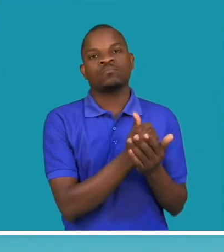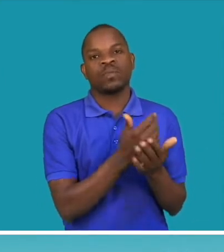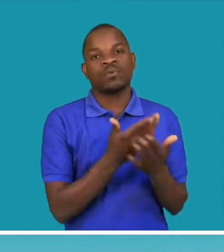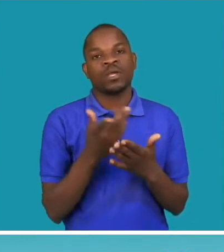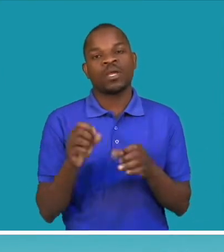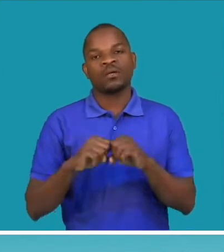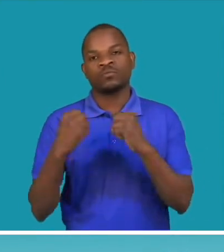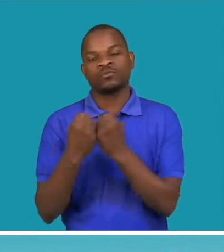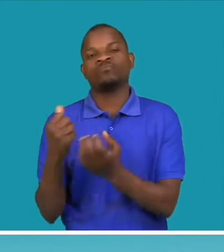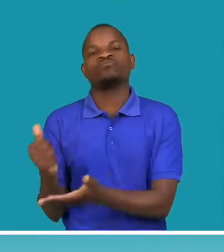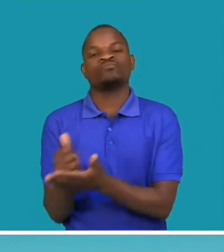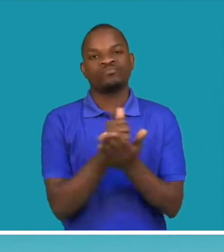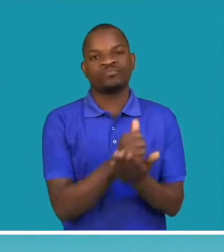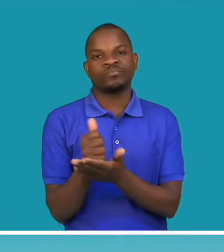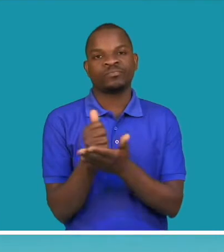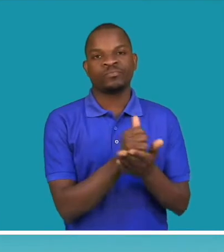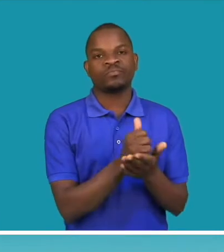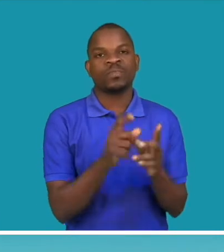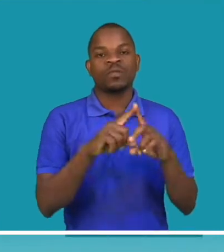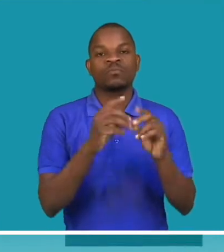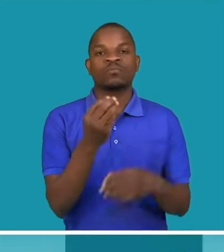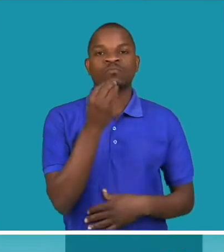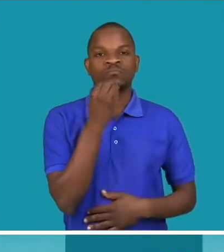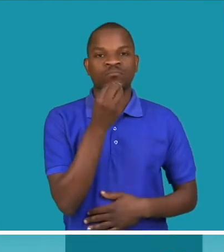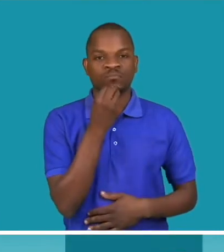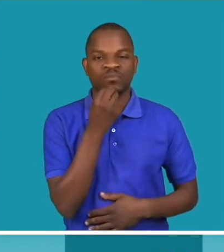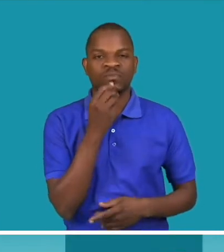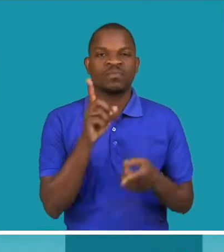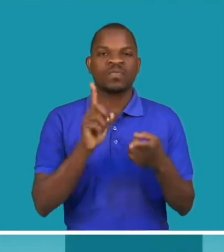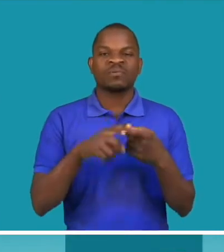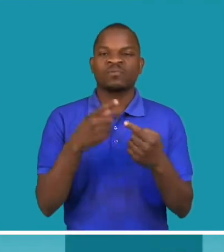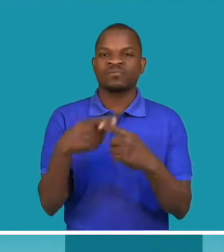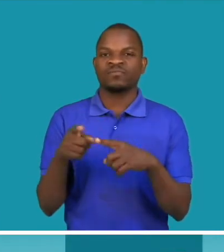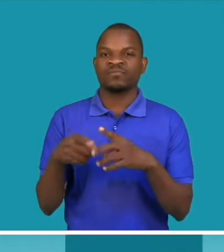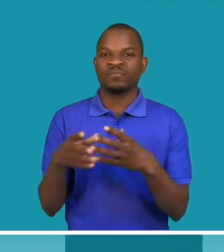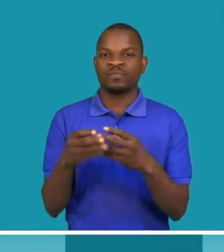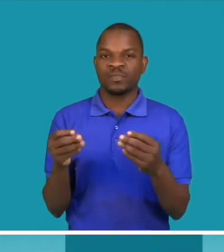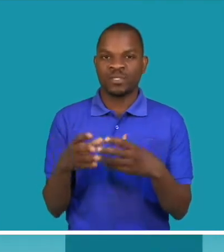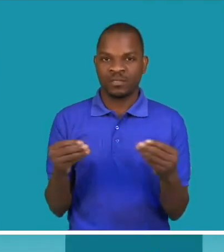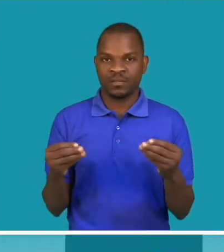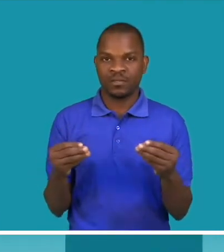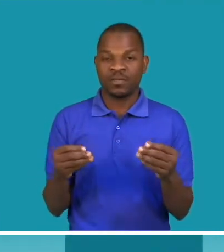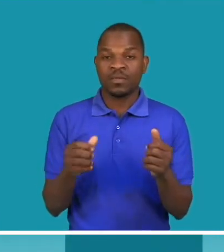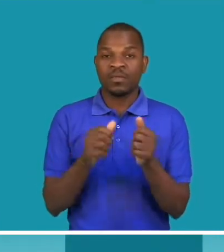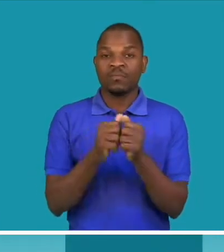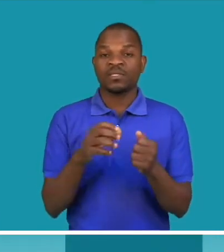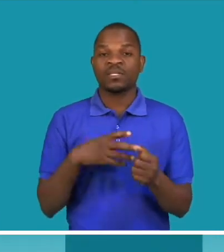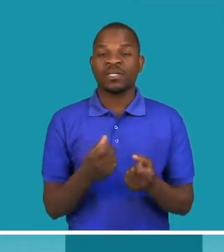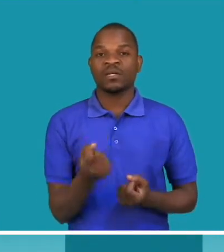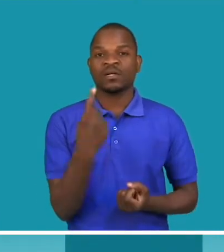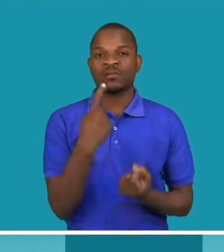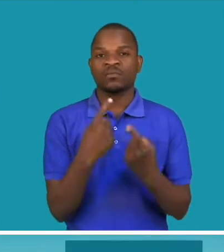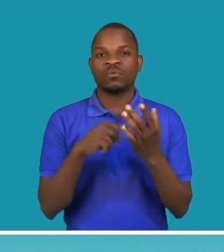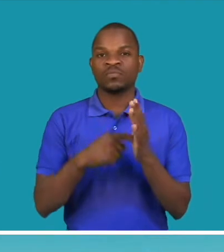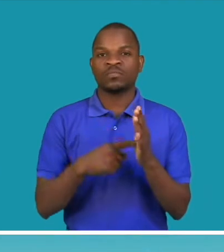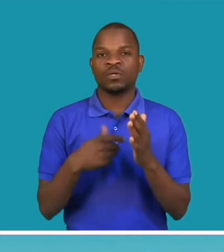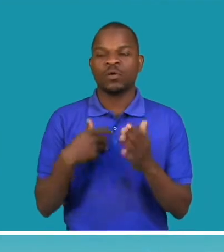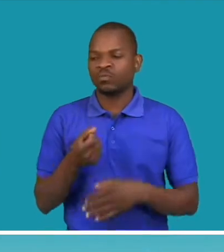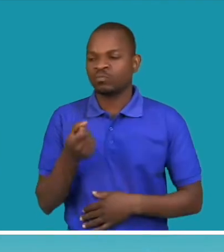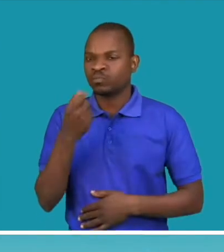A Associação Ixikang me ajuda. Tem comida, tem outras coisas. Mas às vezes eu